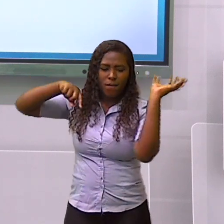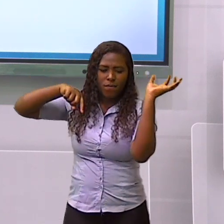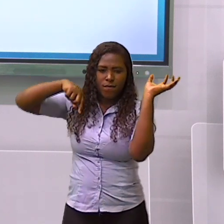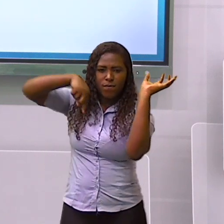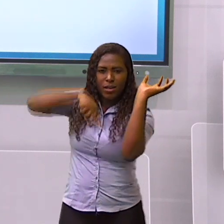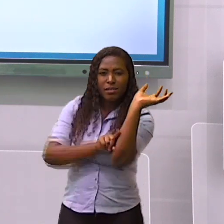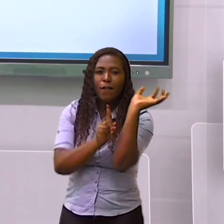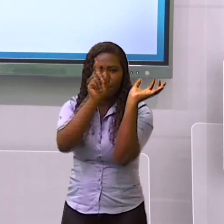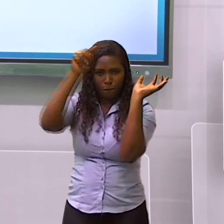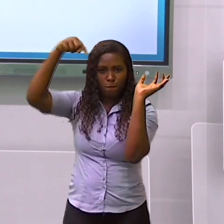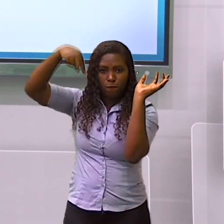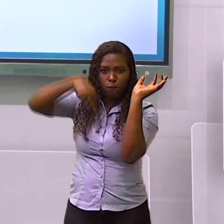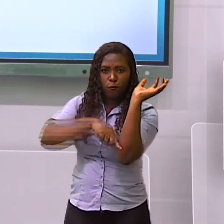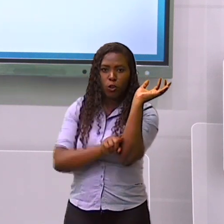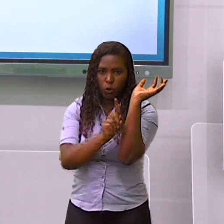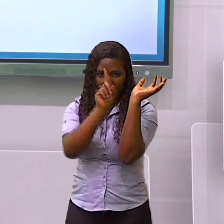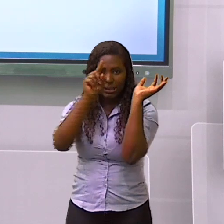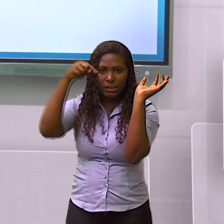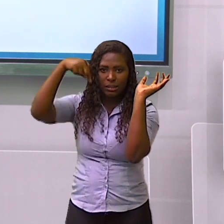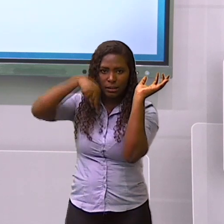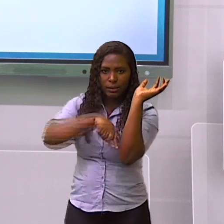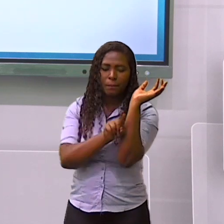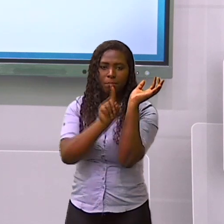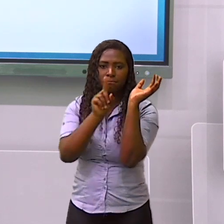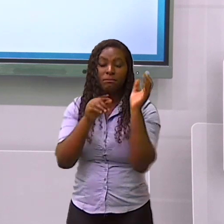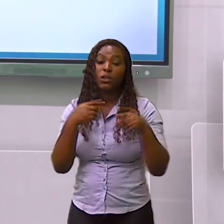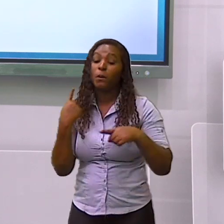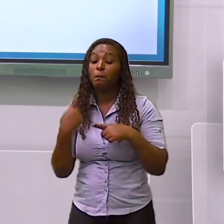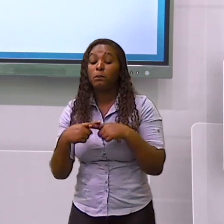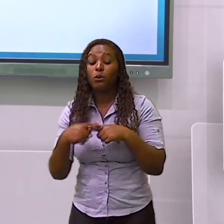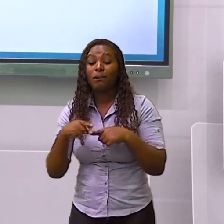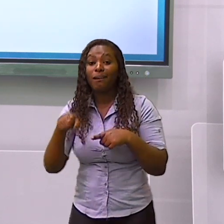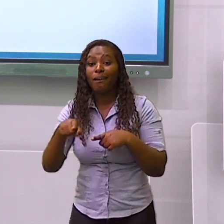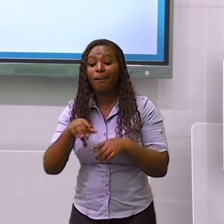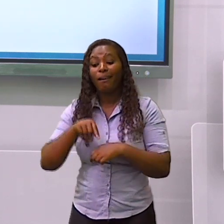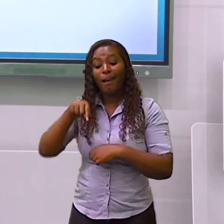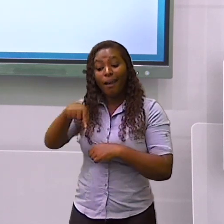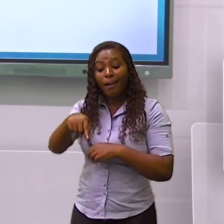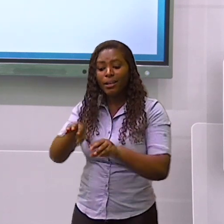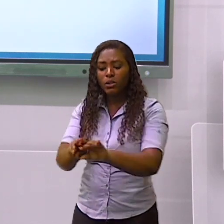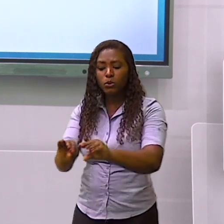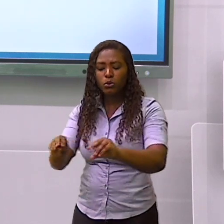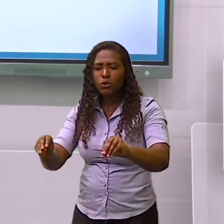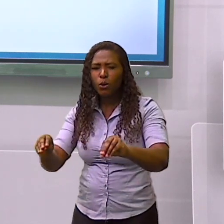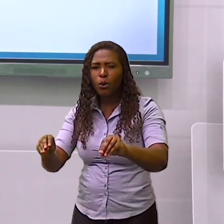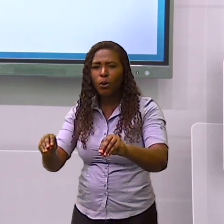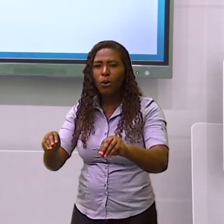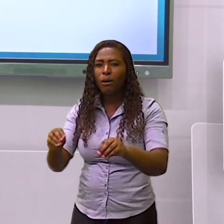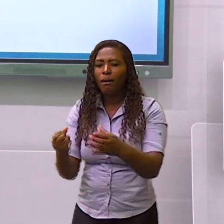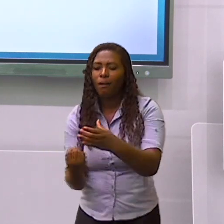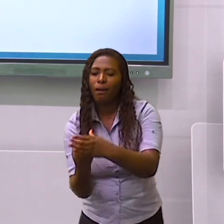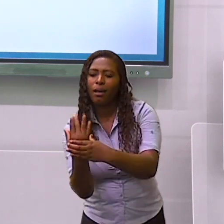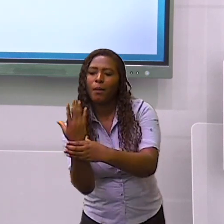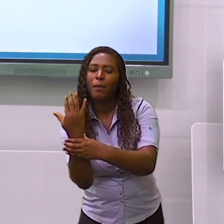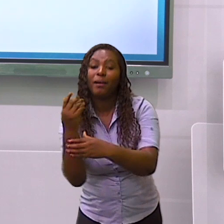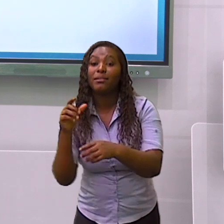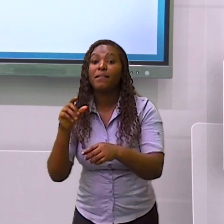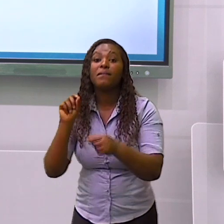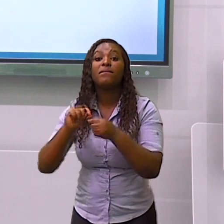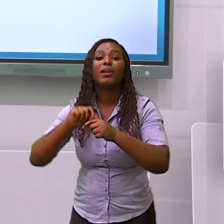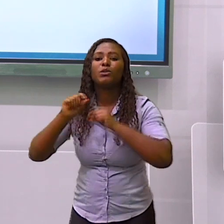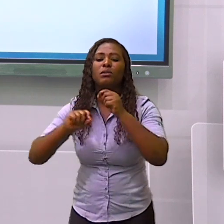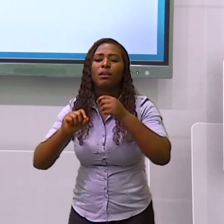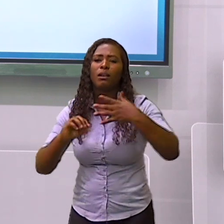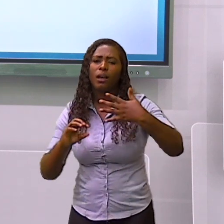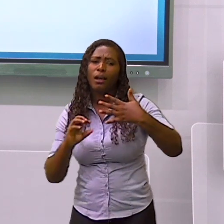Doce banha, ela era rica em diversidade de vegetação. Os moradores, eles regavam as